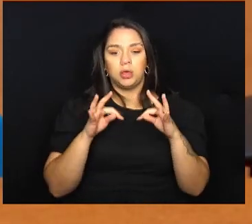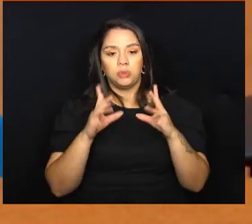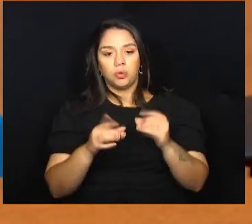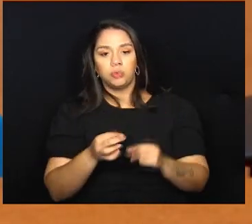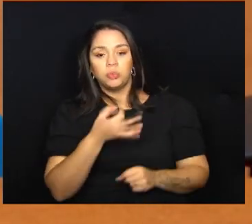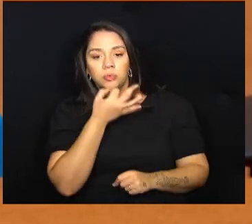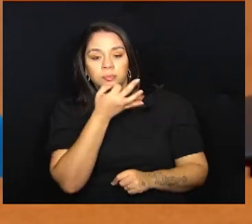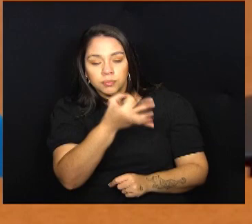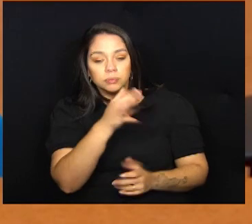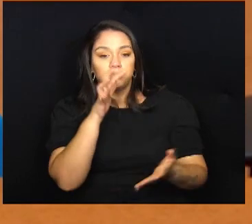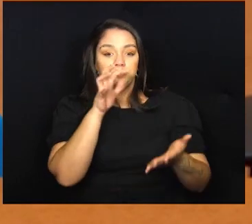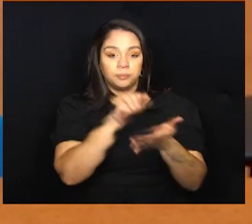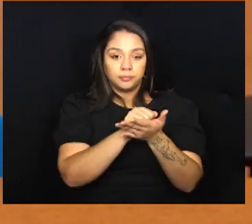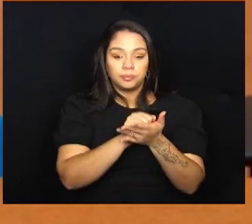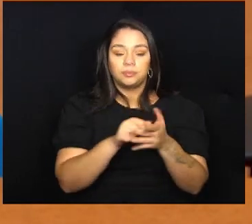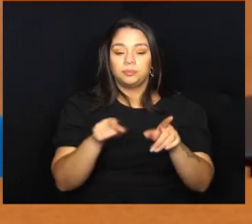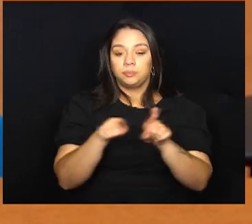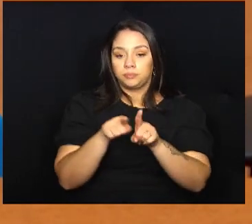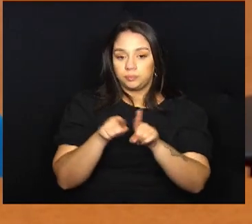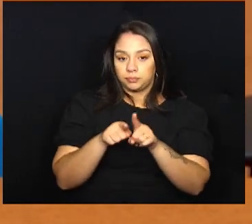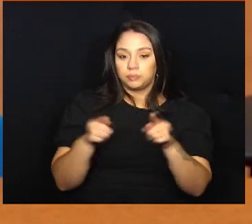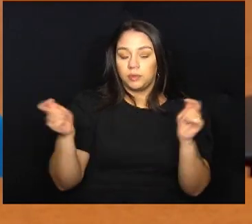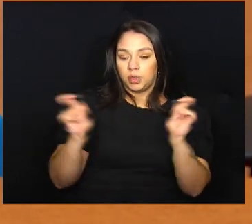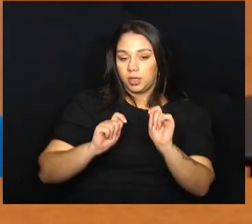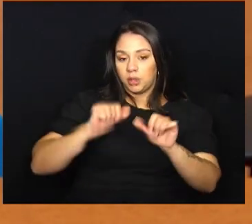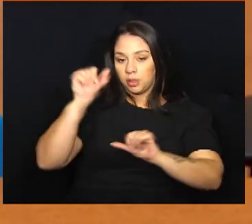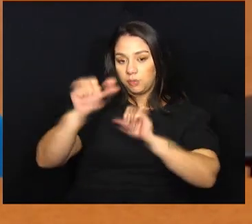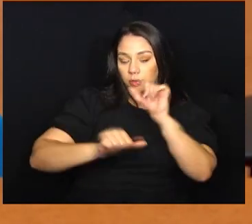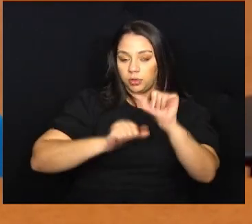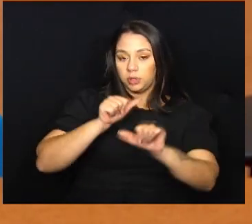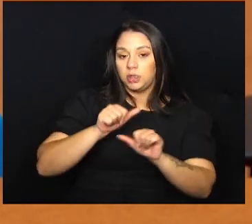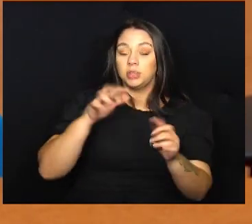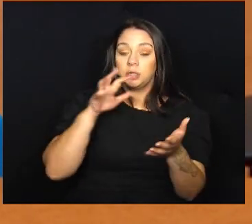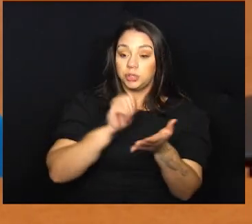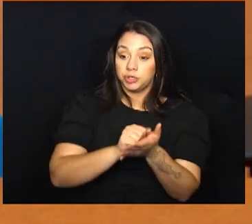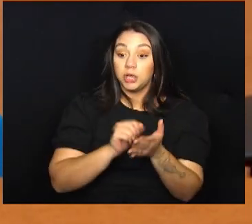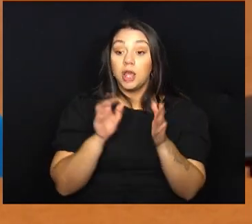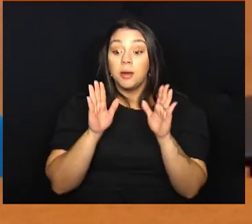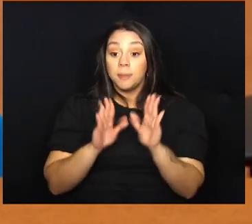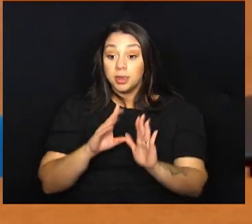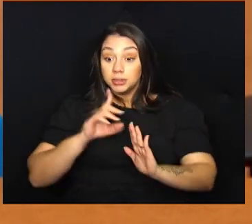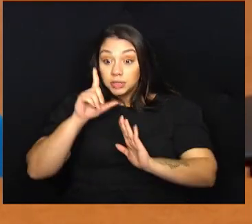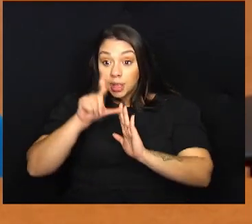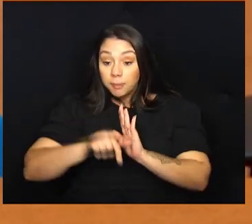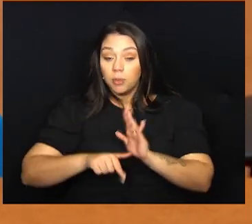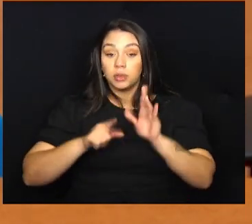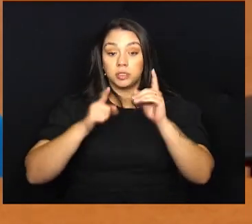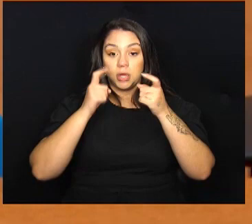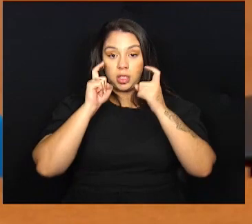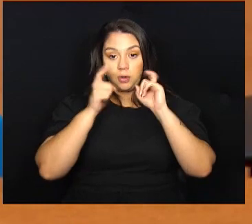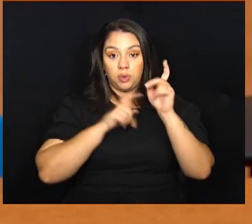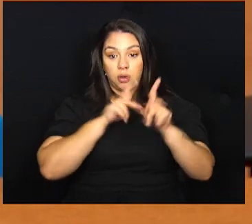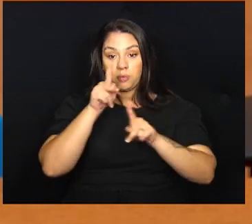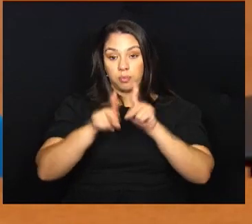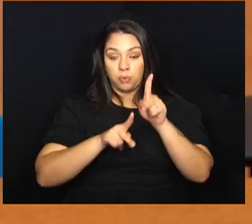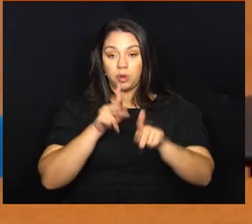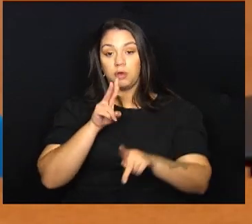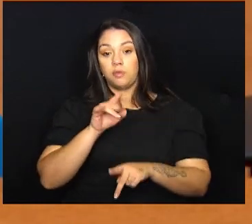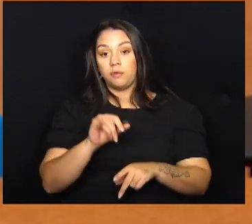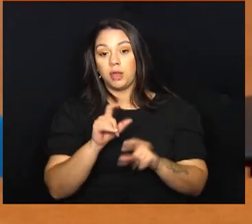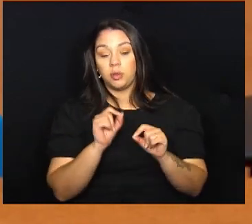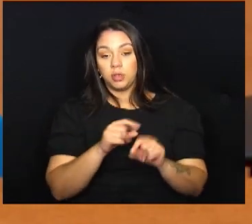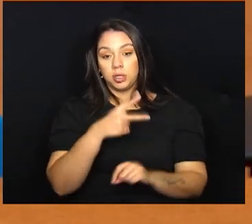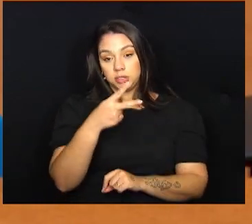contribuições e possíveis mudanças no projeto. Só depois dessa audiência pública que ele vai à